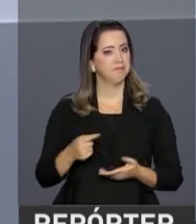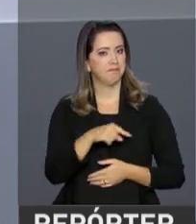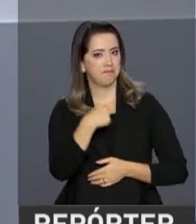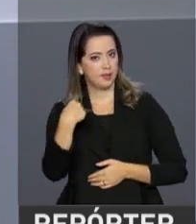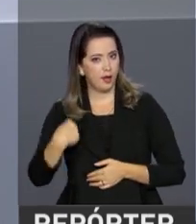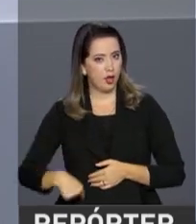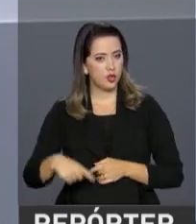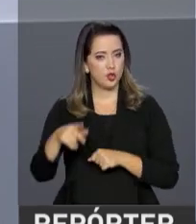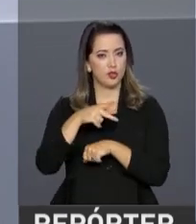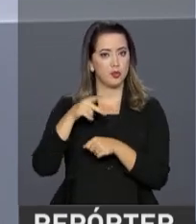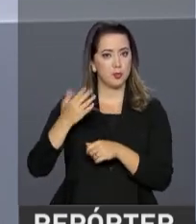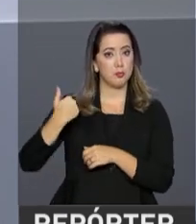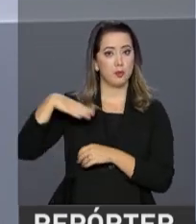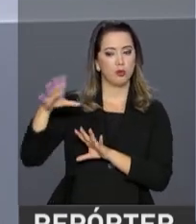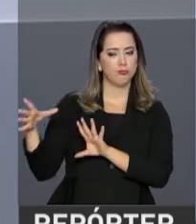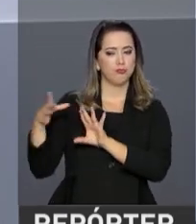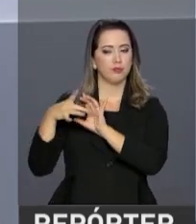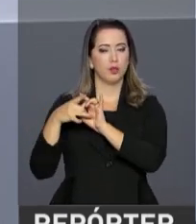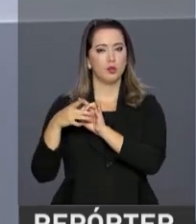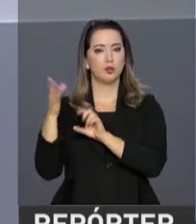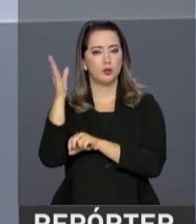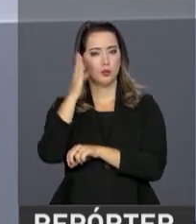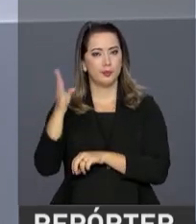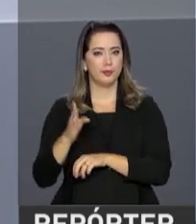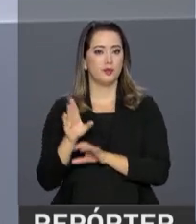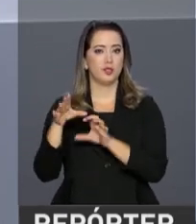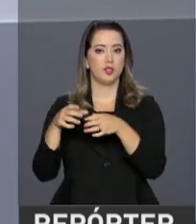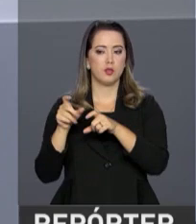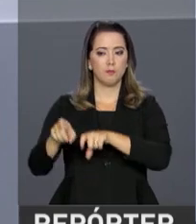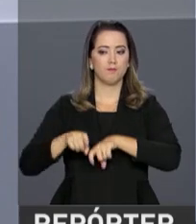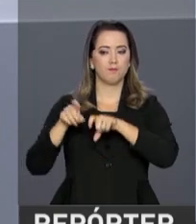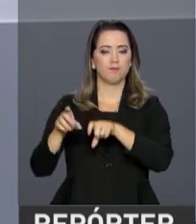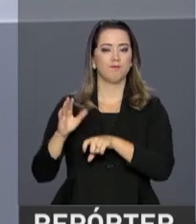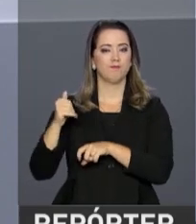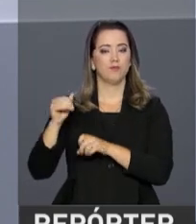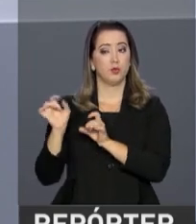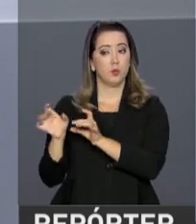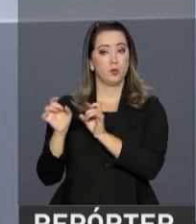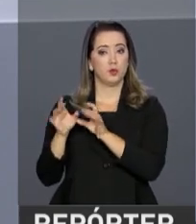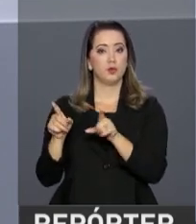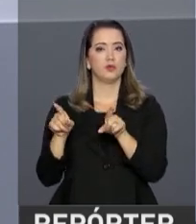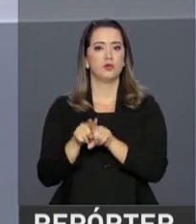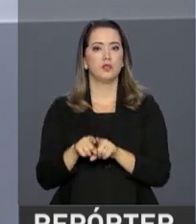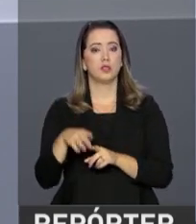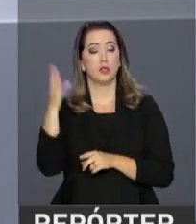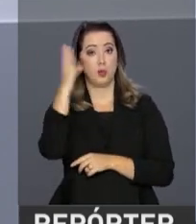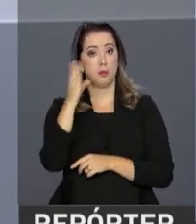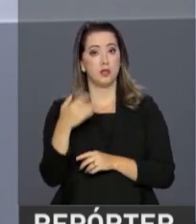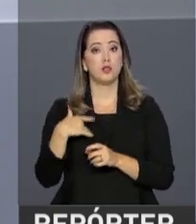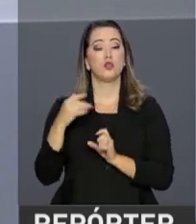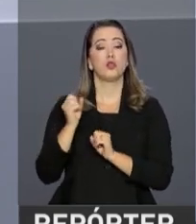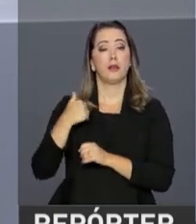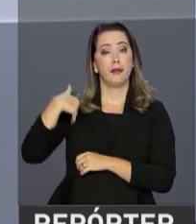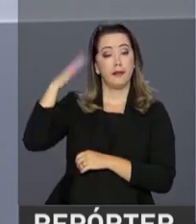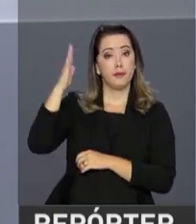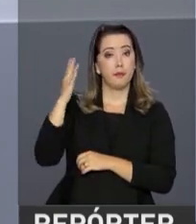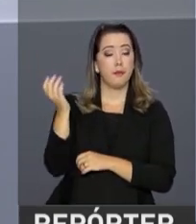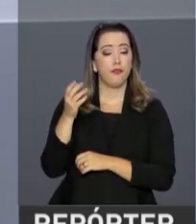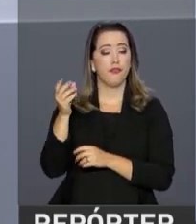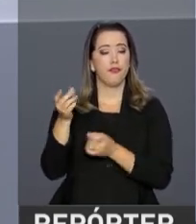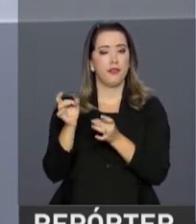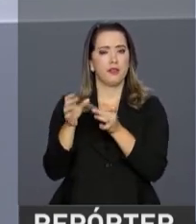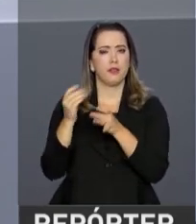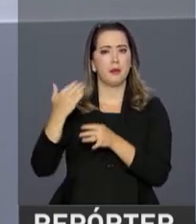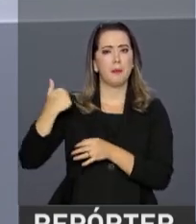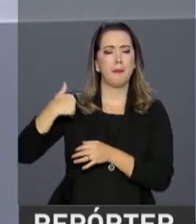maior parceiro comercial do brasil nesse setor o governo já está de olho nos países vizinhos e quer expandir a venda dos produtos brasileiros para